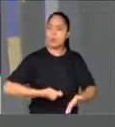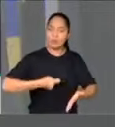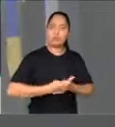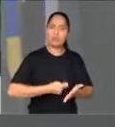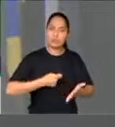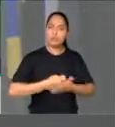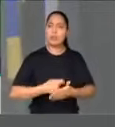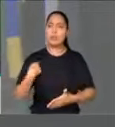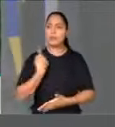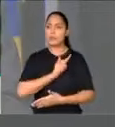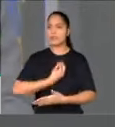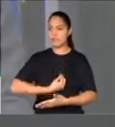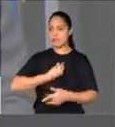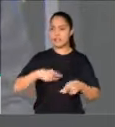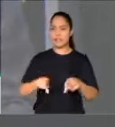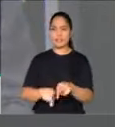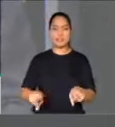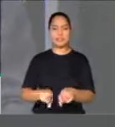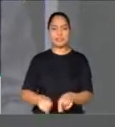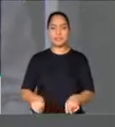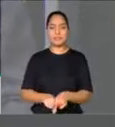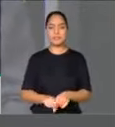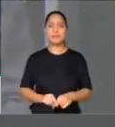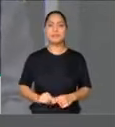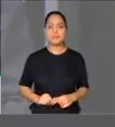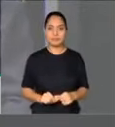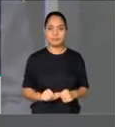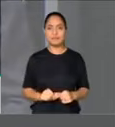pela nossa vida.